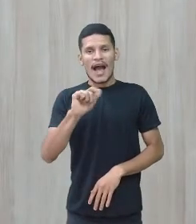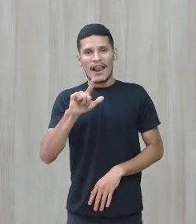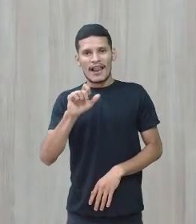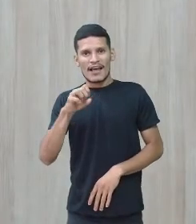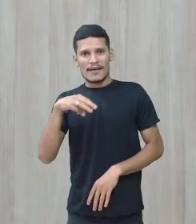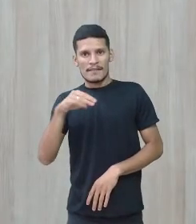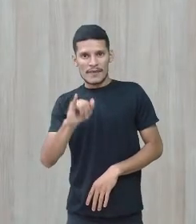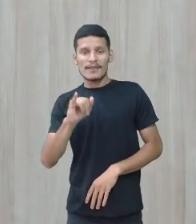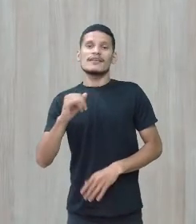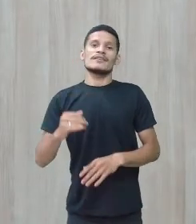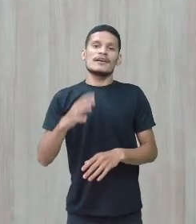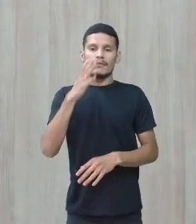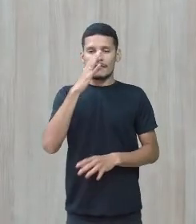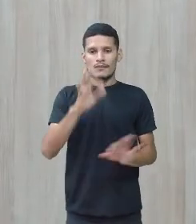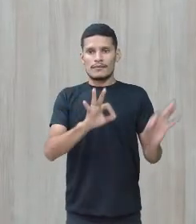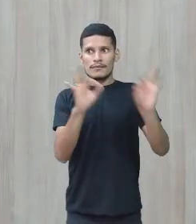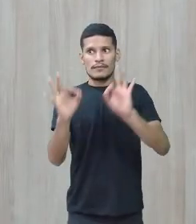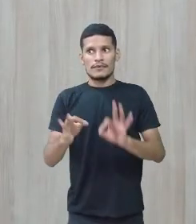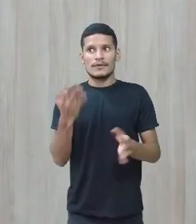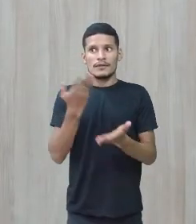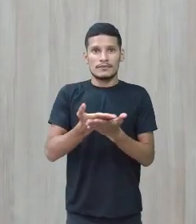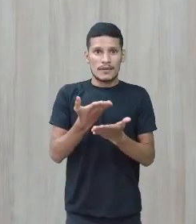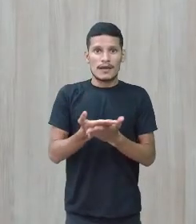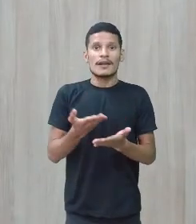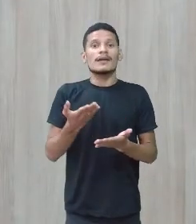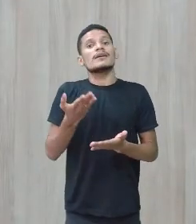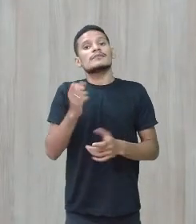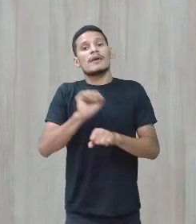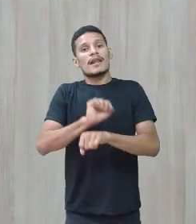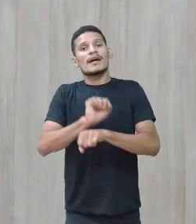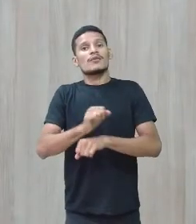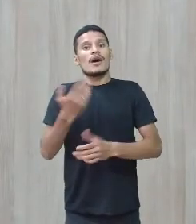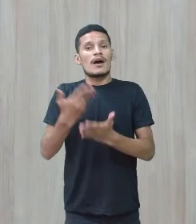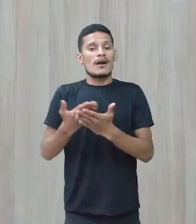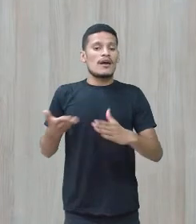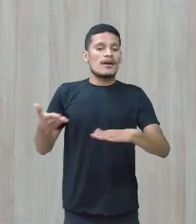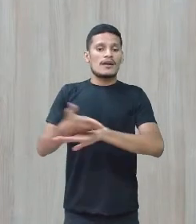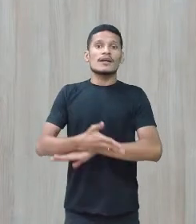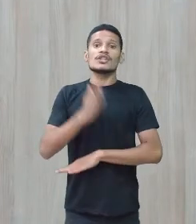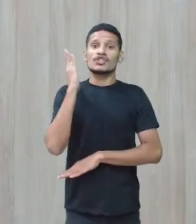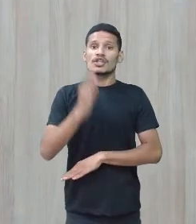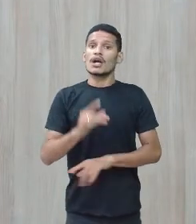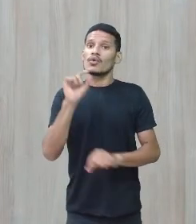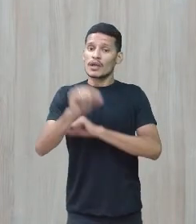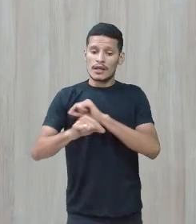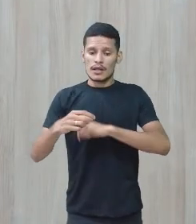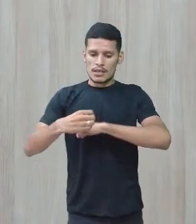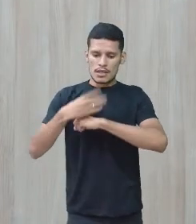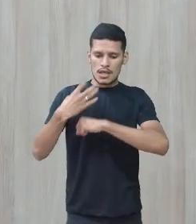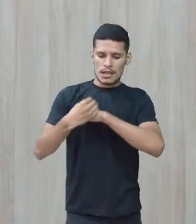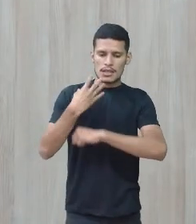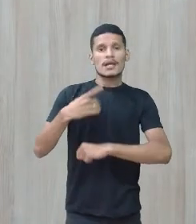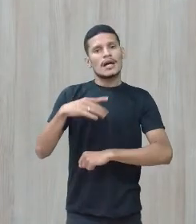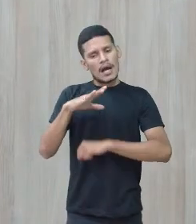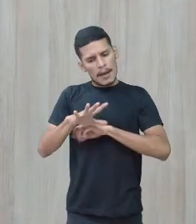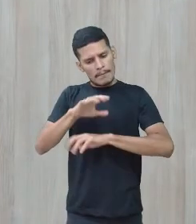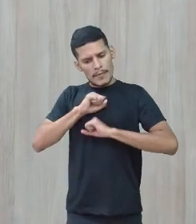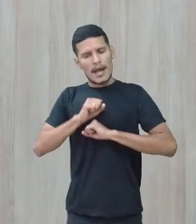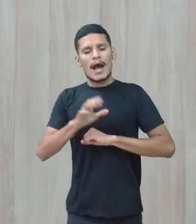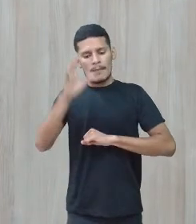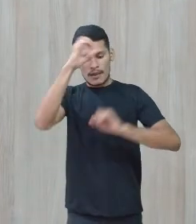aí, porque ele tá só esperando a hora de entrar em campo e já tá aqui pegando as dicas do que a gente tá dando, porque ele é